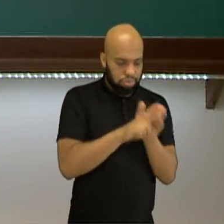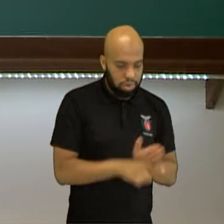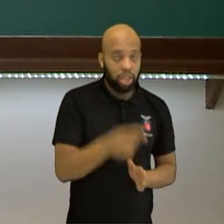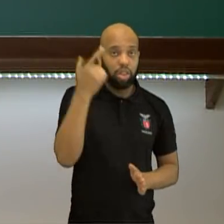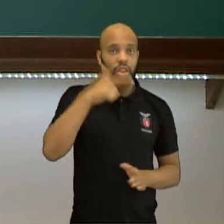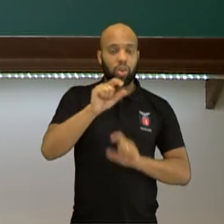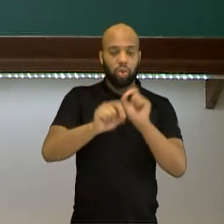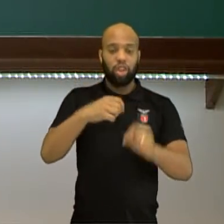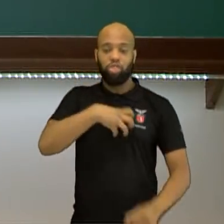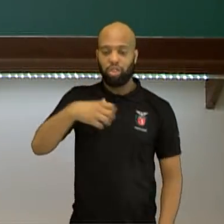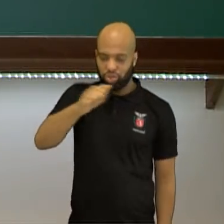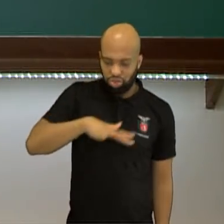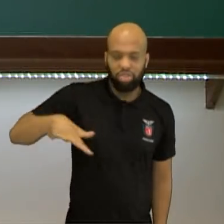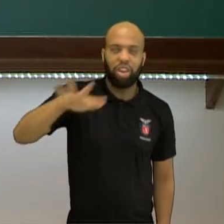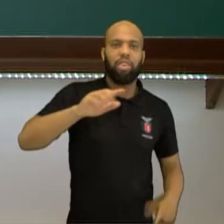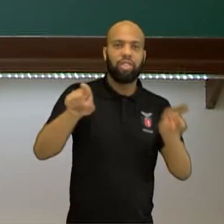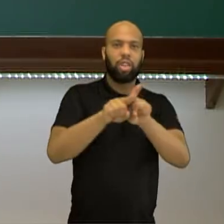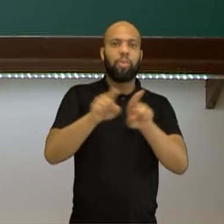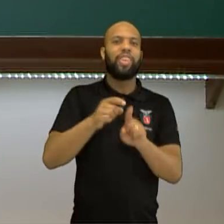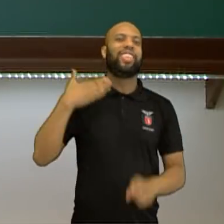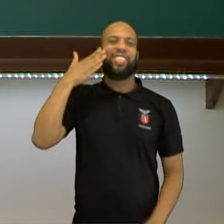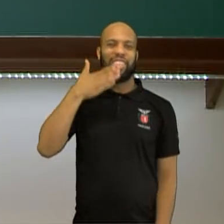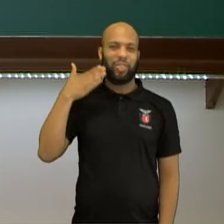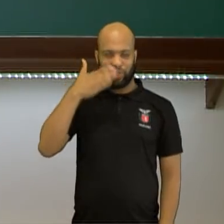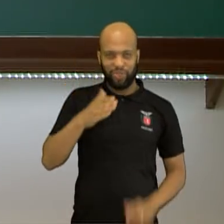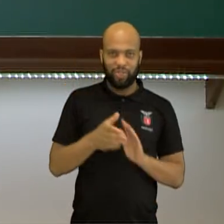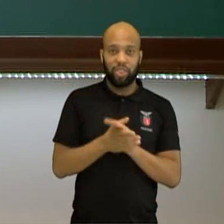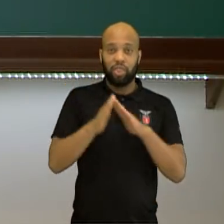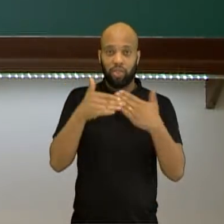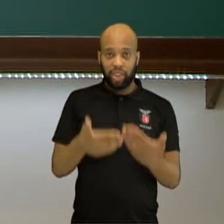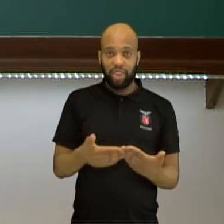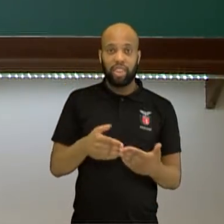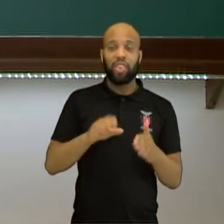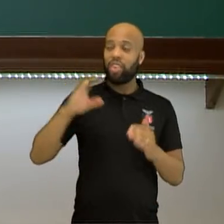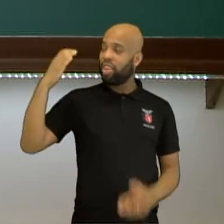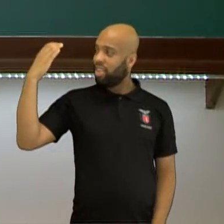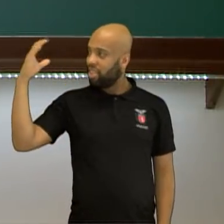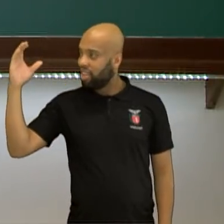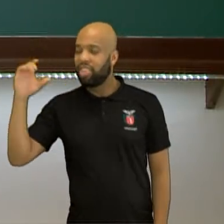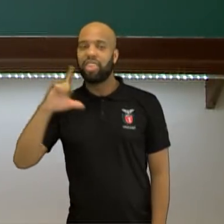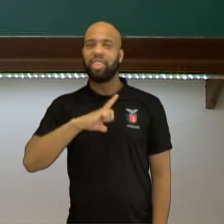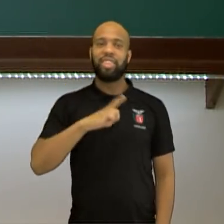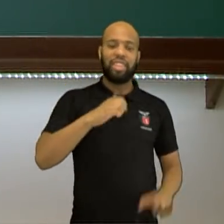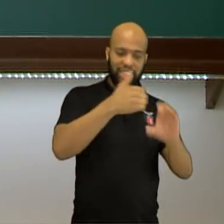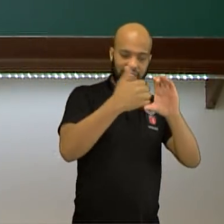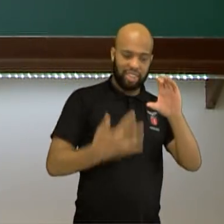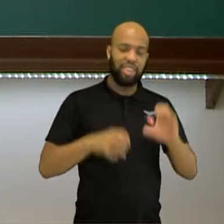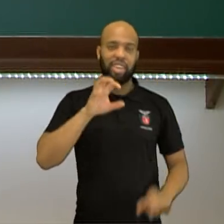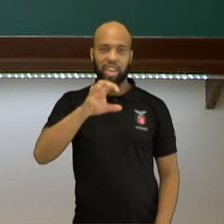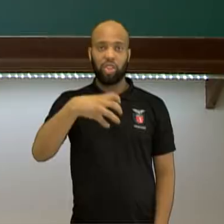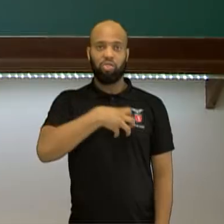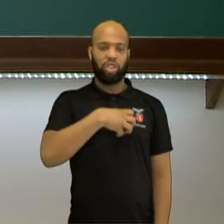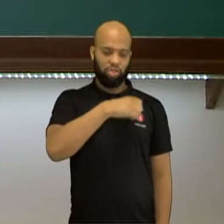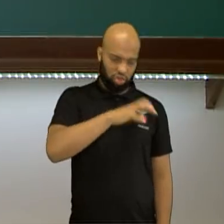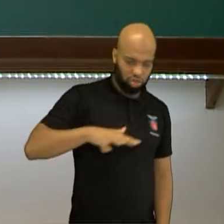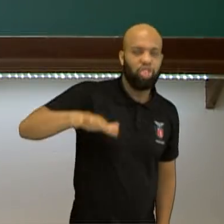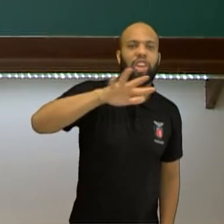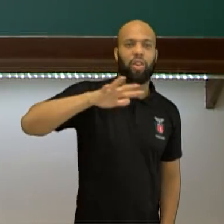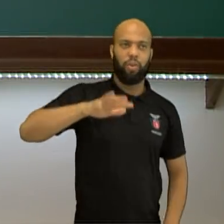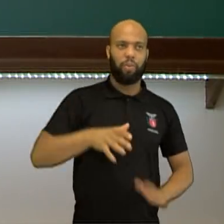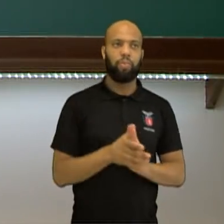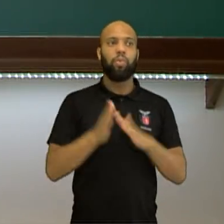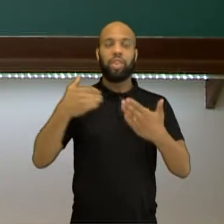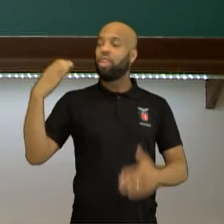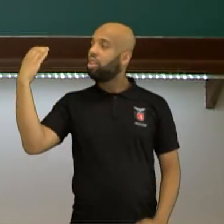conseguimos generalizar um discurso. Então, a ciência ela tem essa característica de ser generalizante.